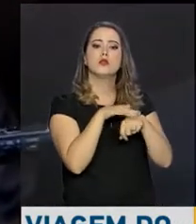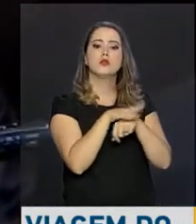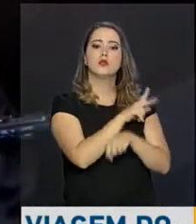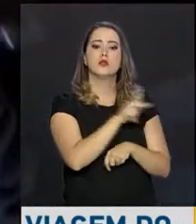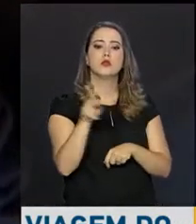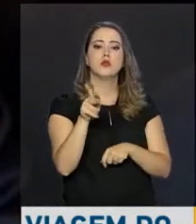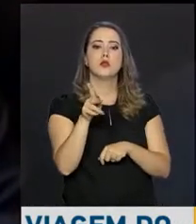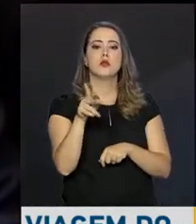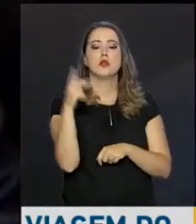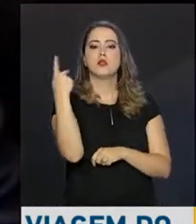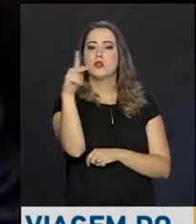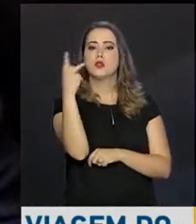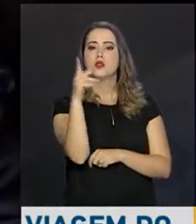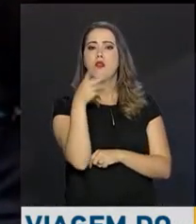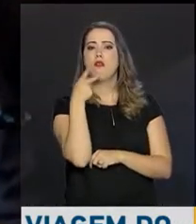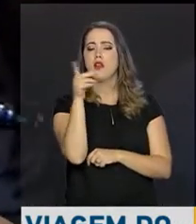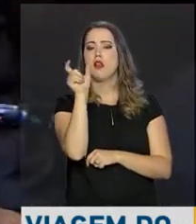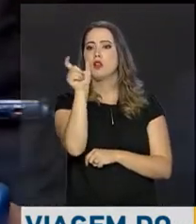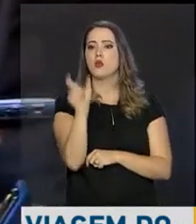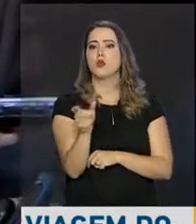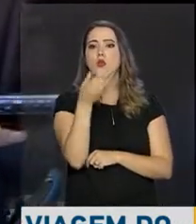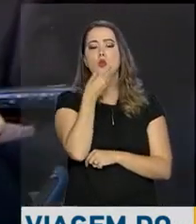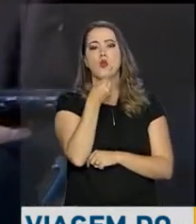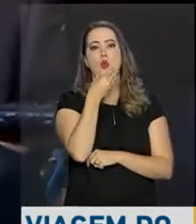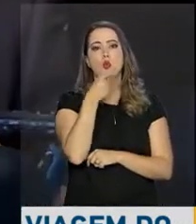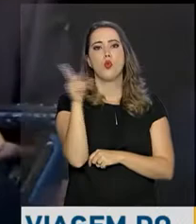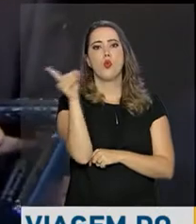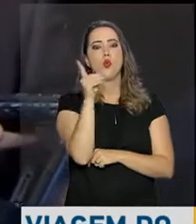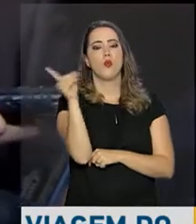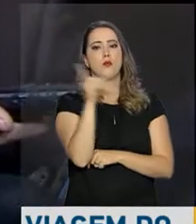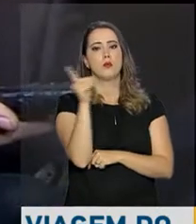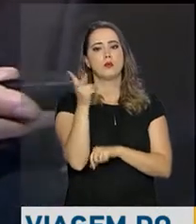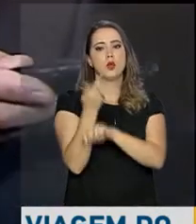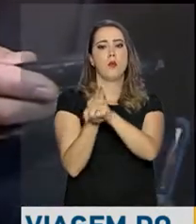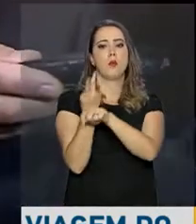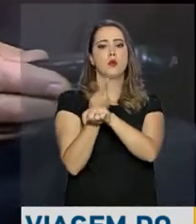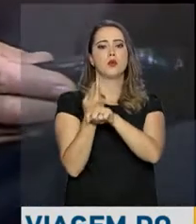esse doleiro dos doleiros, o Dario Messi, sobre Perdão? busca.